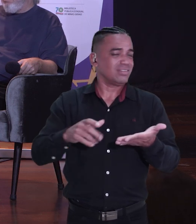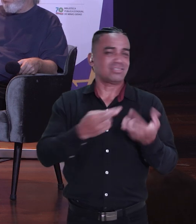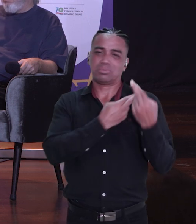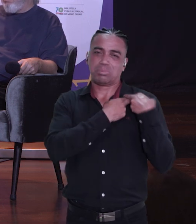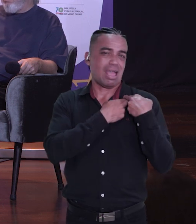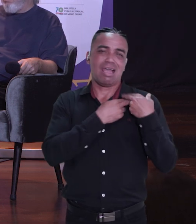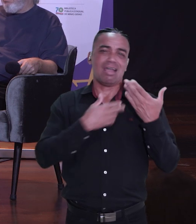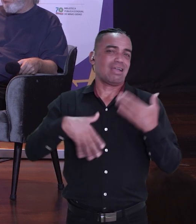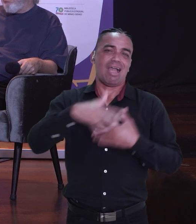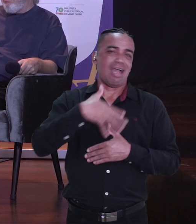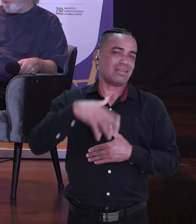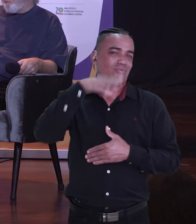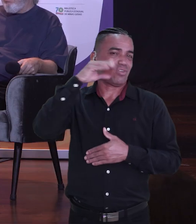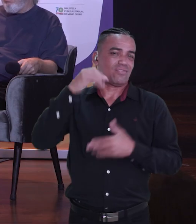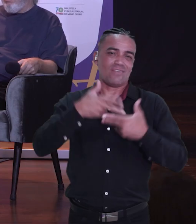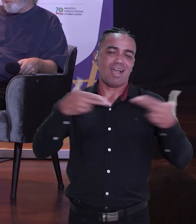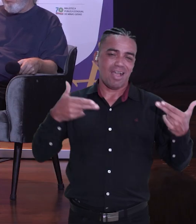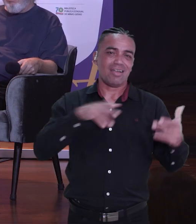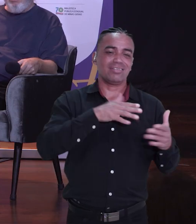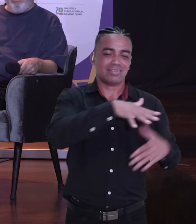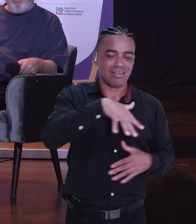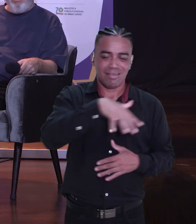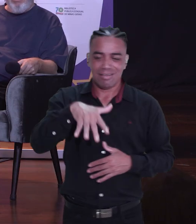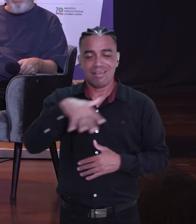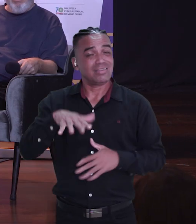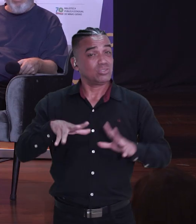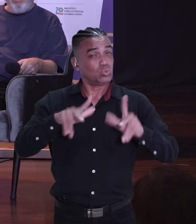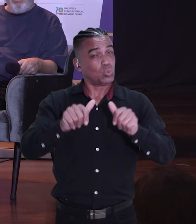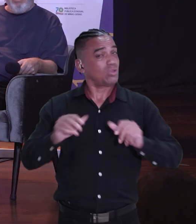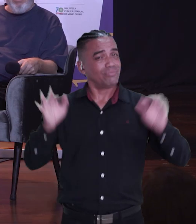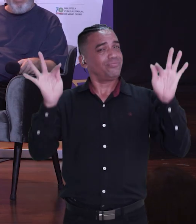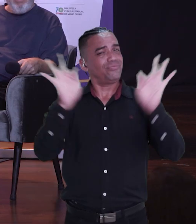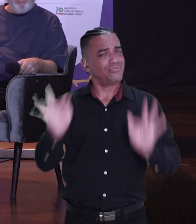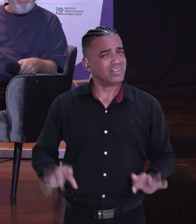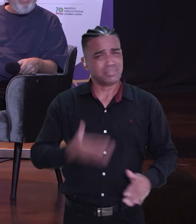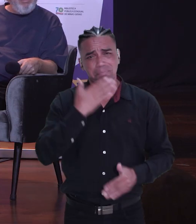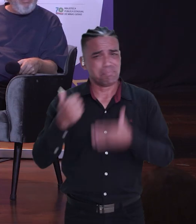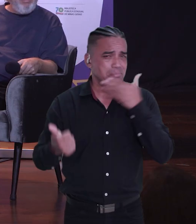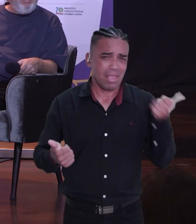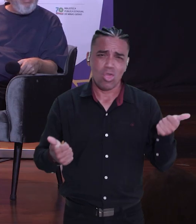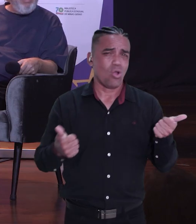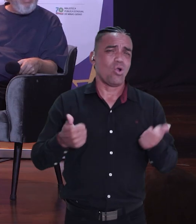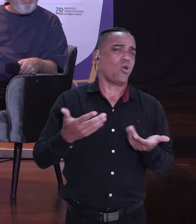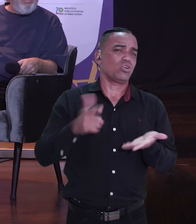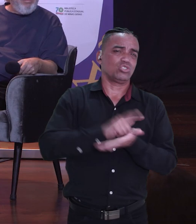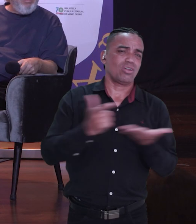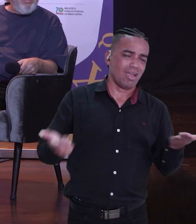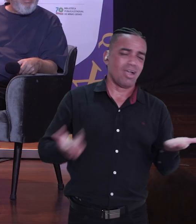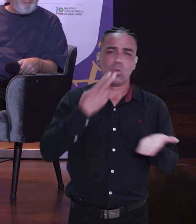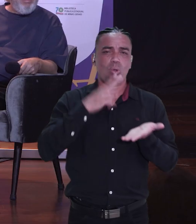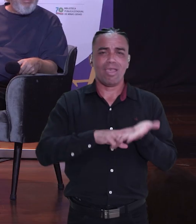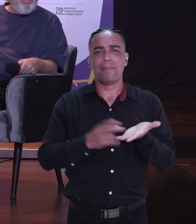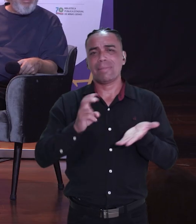funções possíveis, né? Fui feliz em praticamente todos os veículos que eu trabalhei. Sempre trabalhei nos melhores veículos, né? No Correio